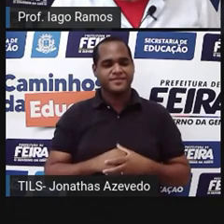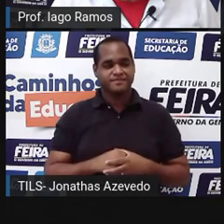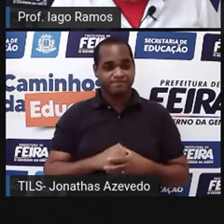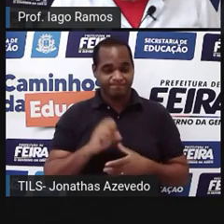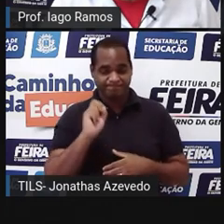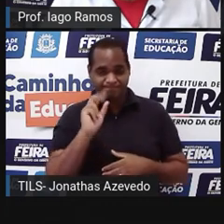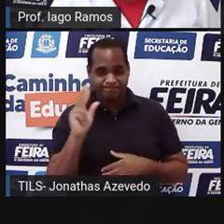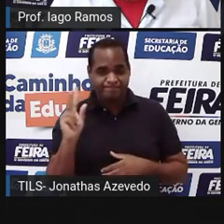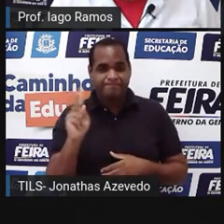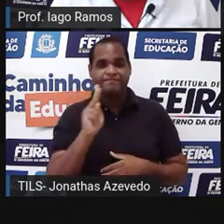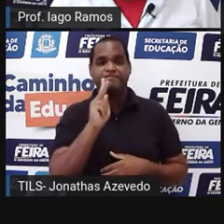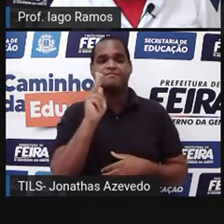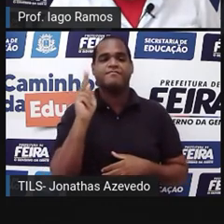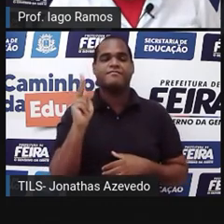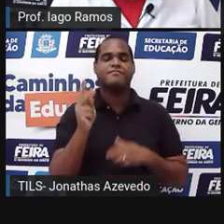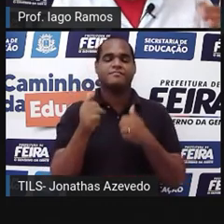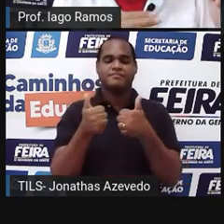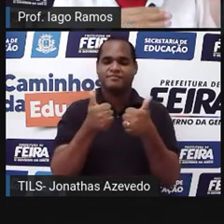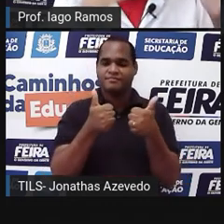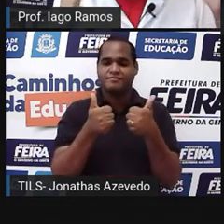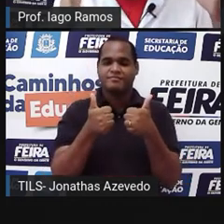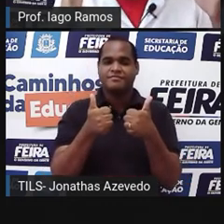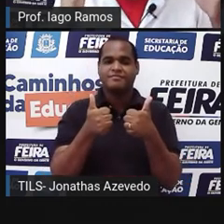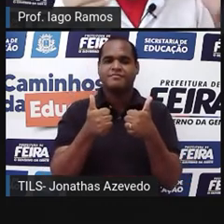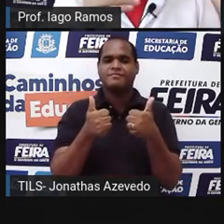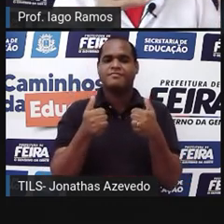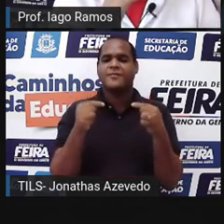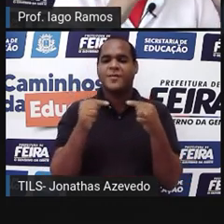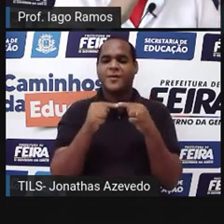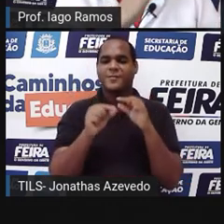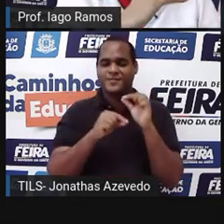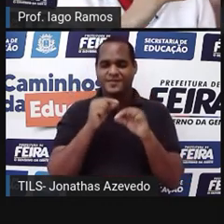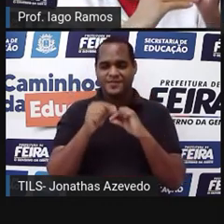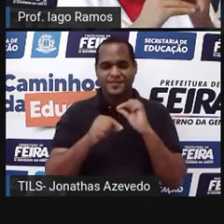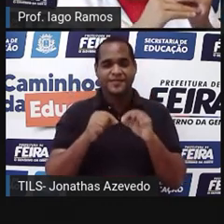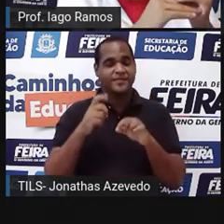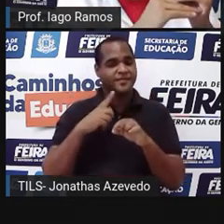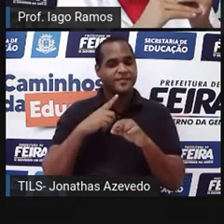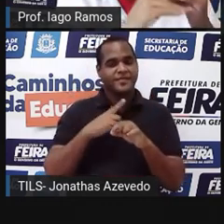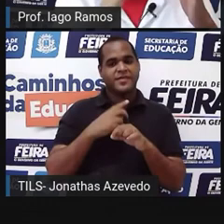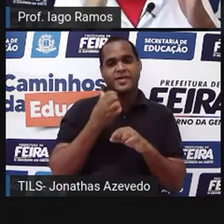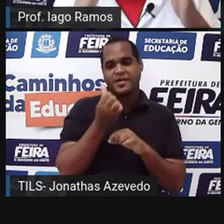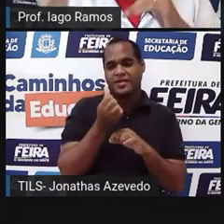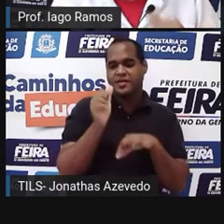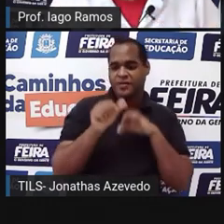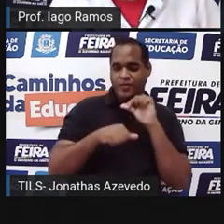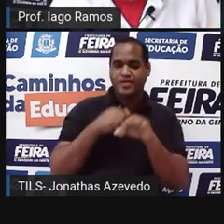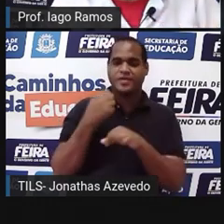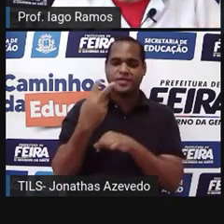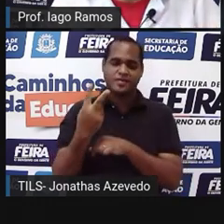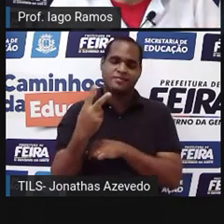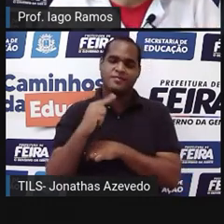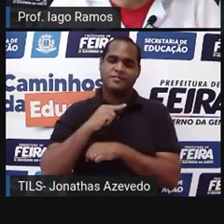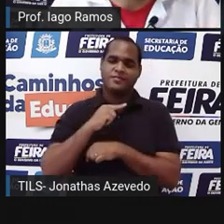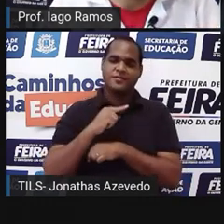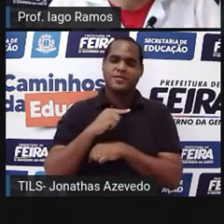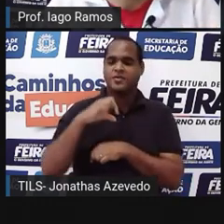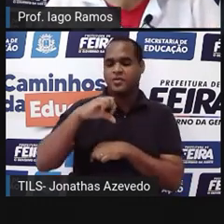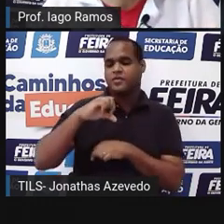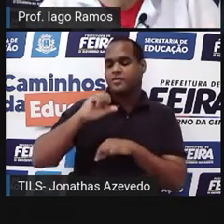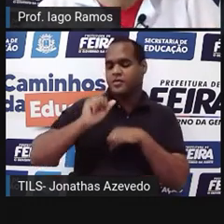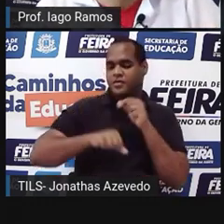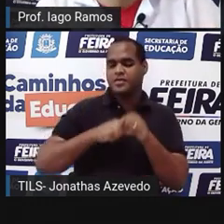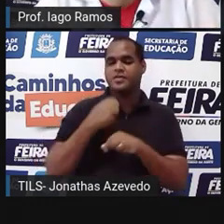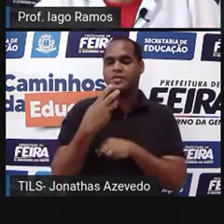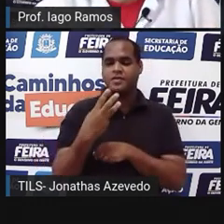Tá bom? Então, o que é que está acontecendo? De 6 virar 2 e 9 virar 3. Está acontecendo o